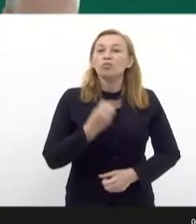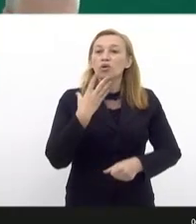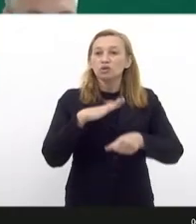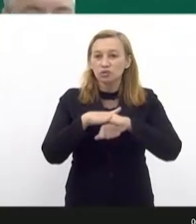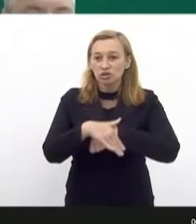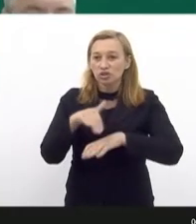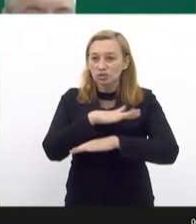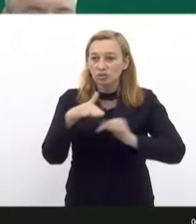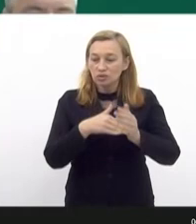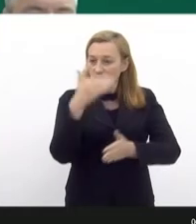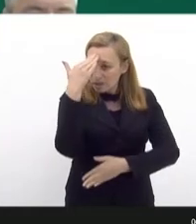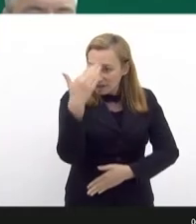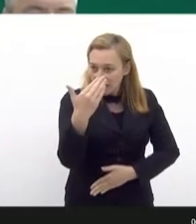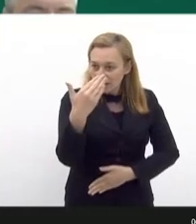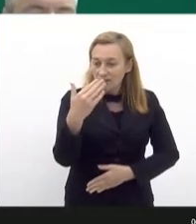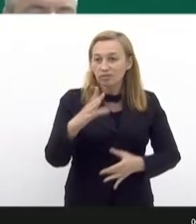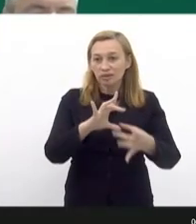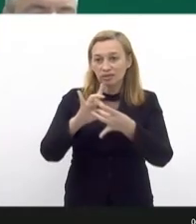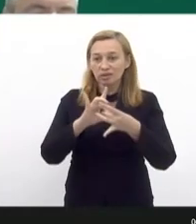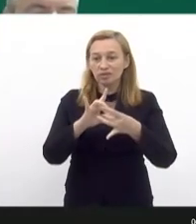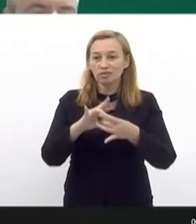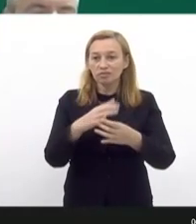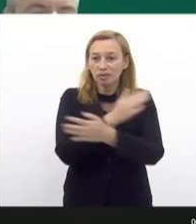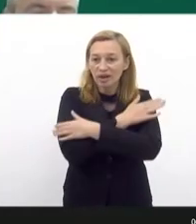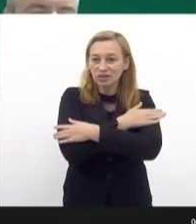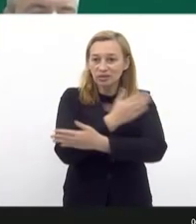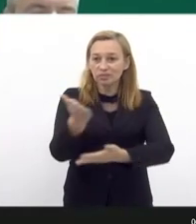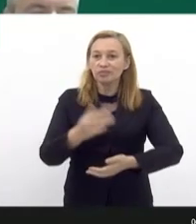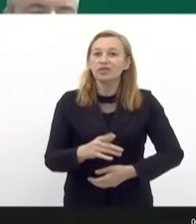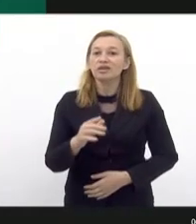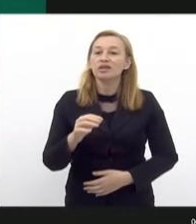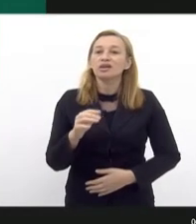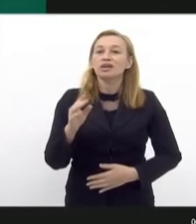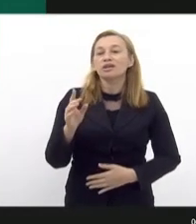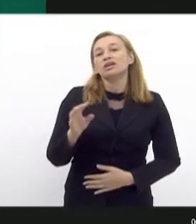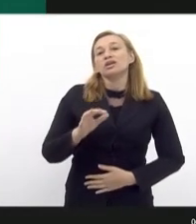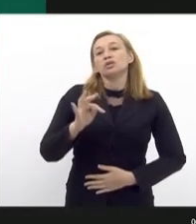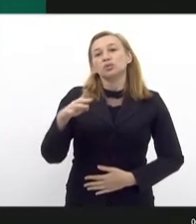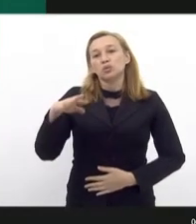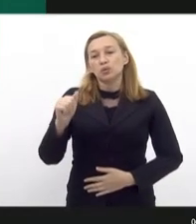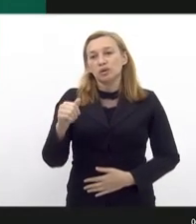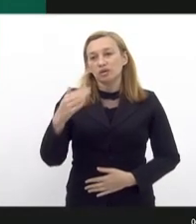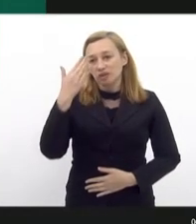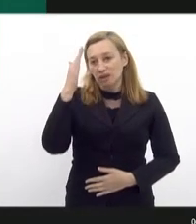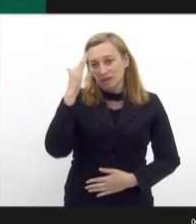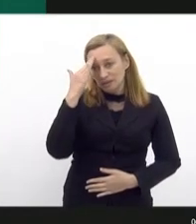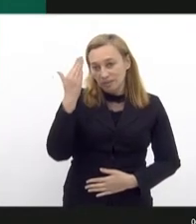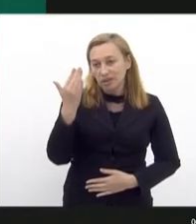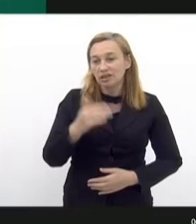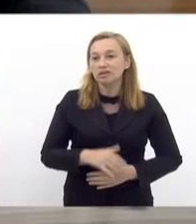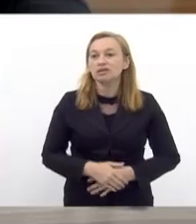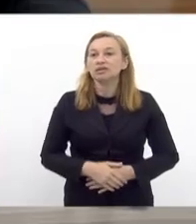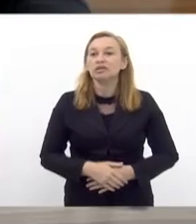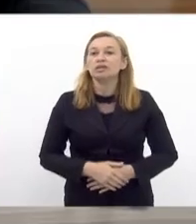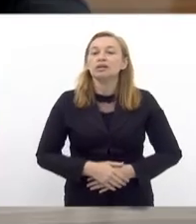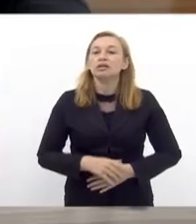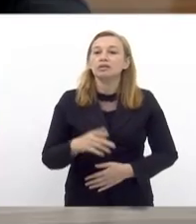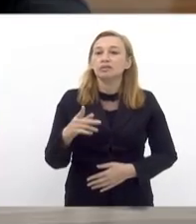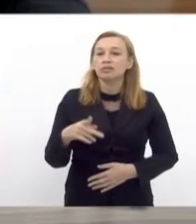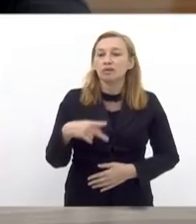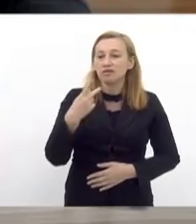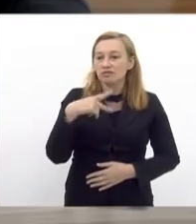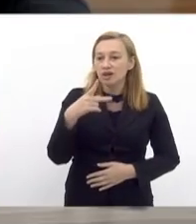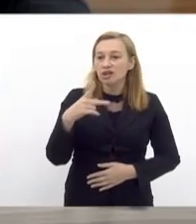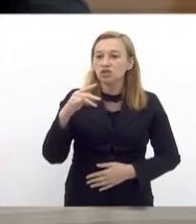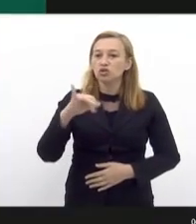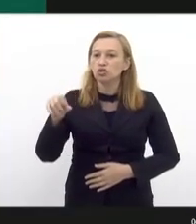todos. Obrigado aí pela nossa união. Um abraço. Valeu, Tutuca. Com a palavra, o Josa. E já agradecendo a participação, meu